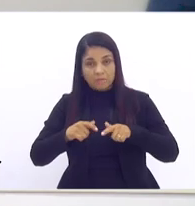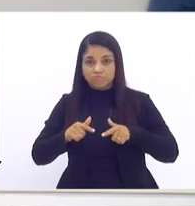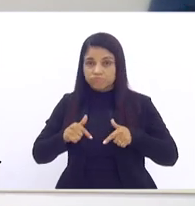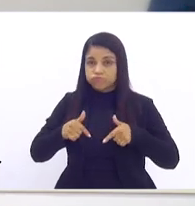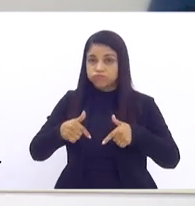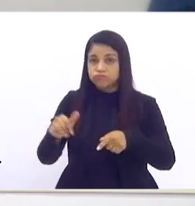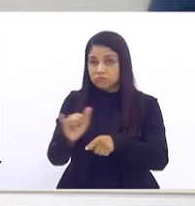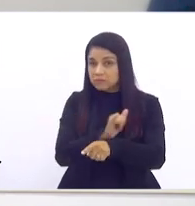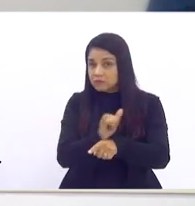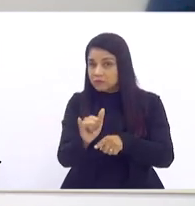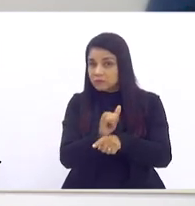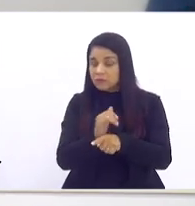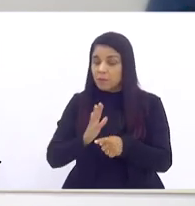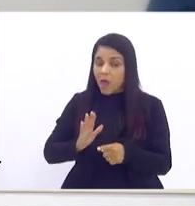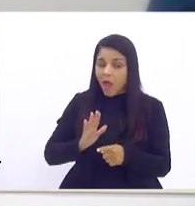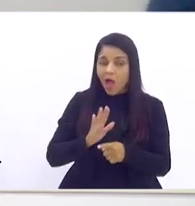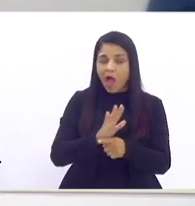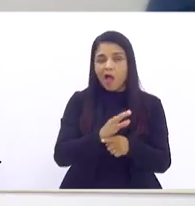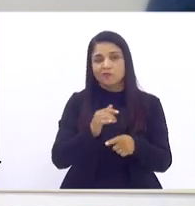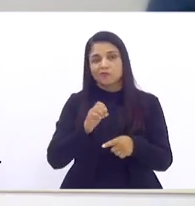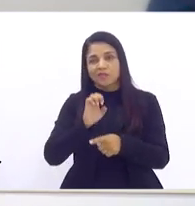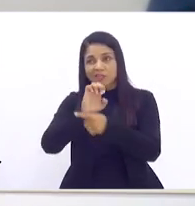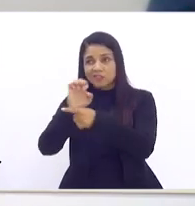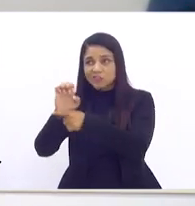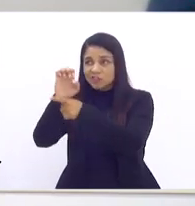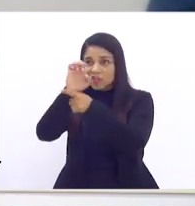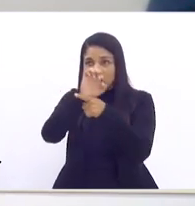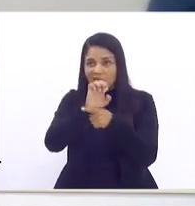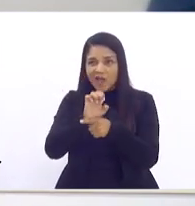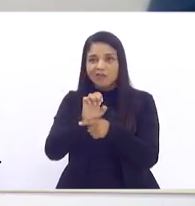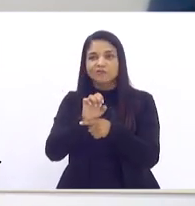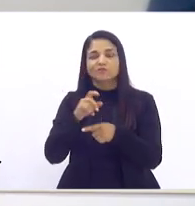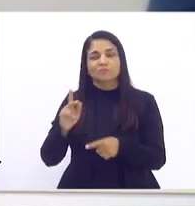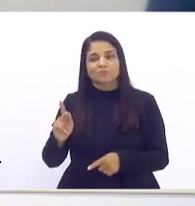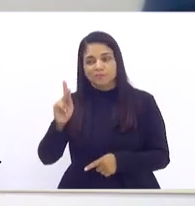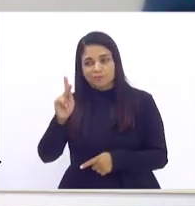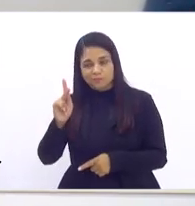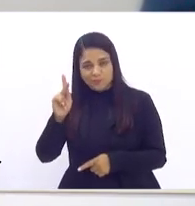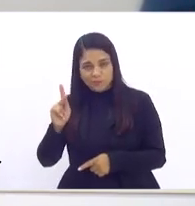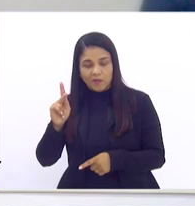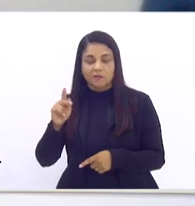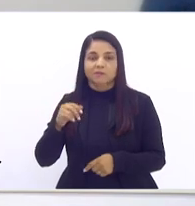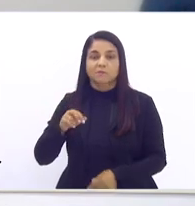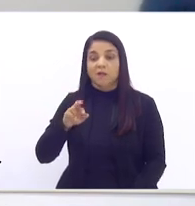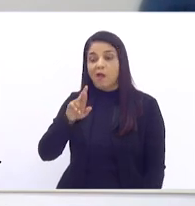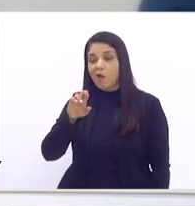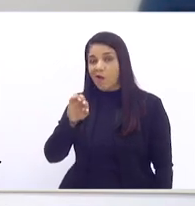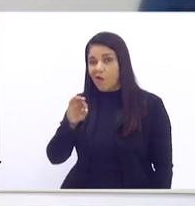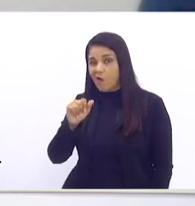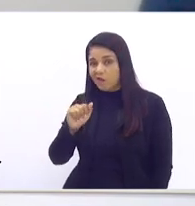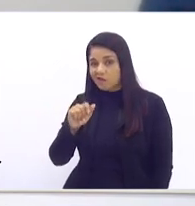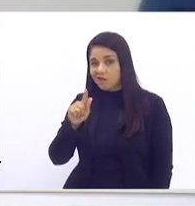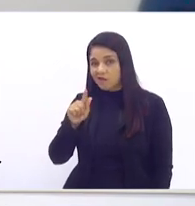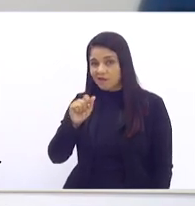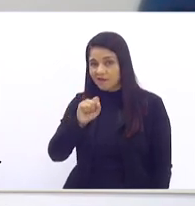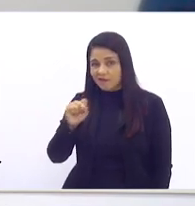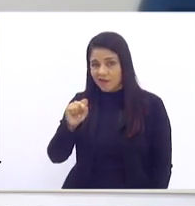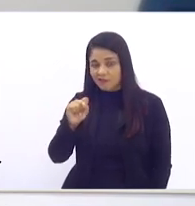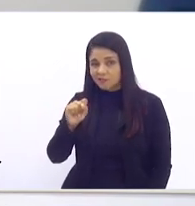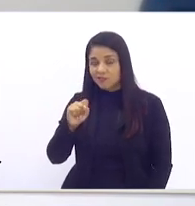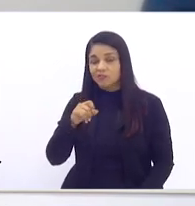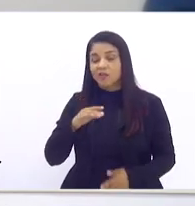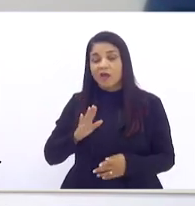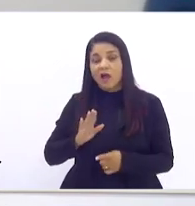tem que é pela Petrobras e pela Rota de gás da gente avançar na questão de